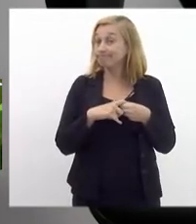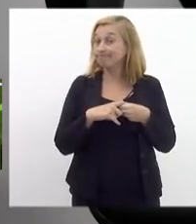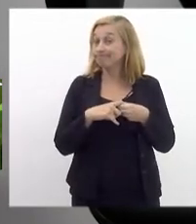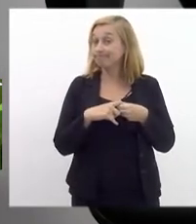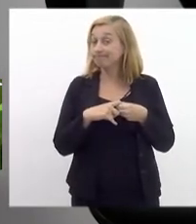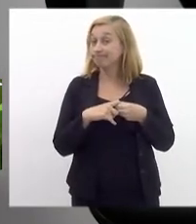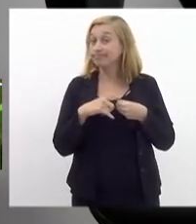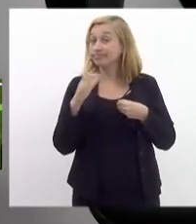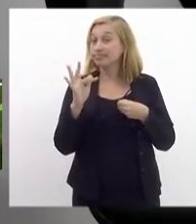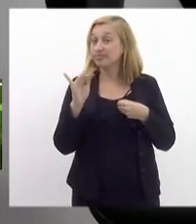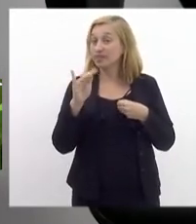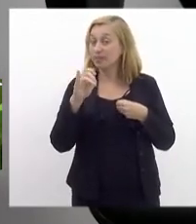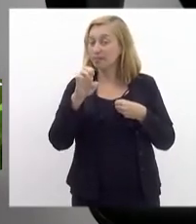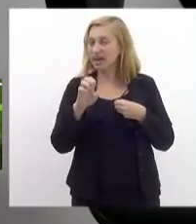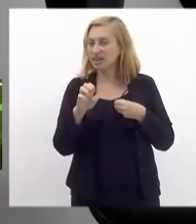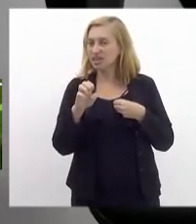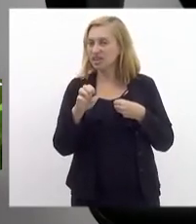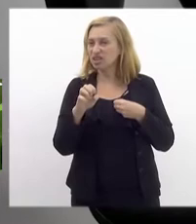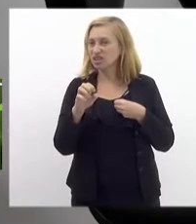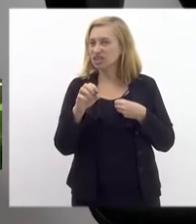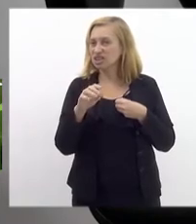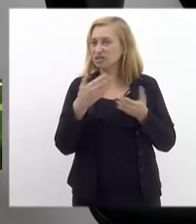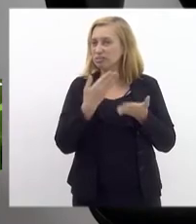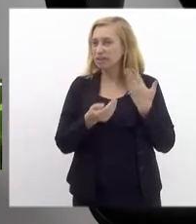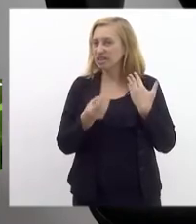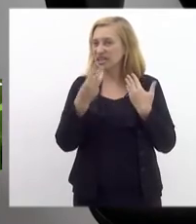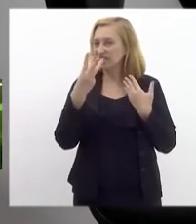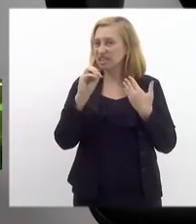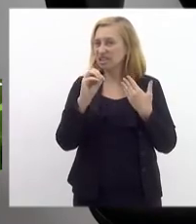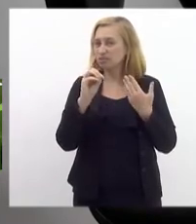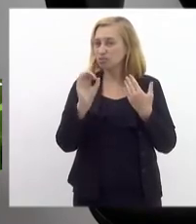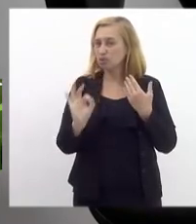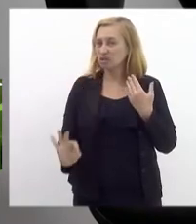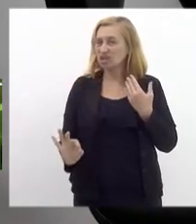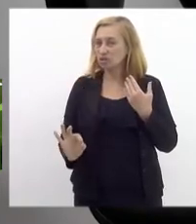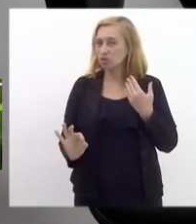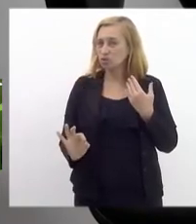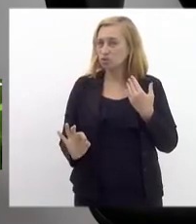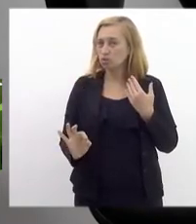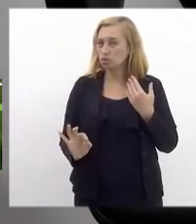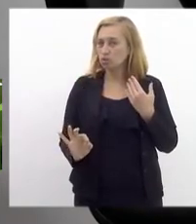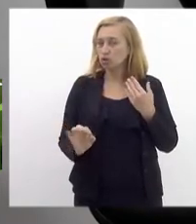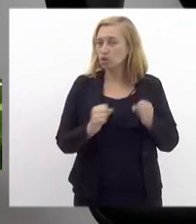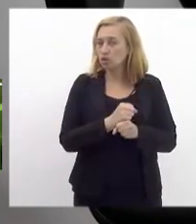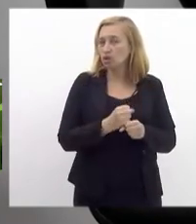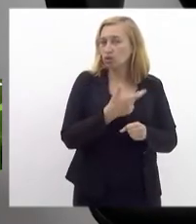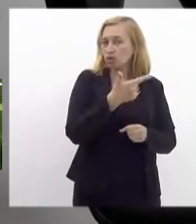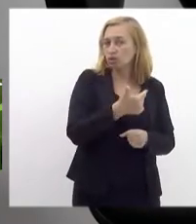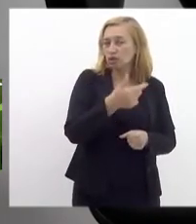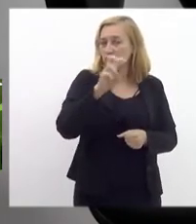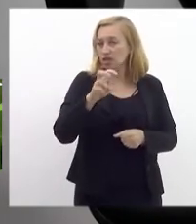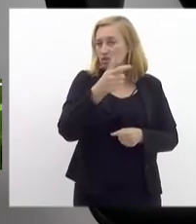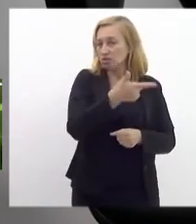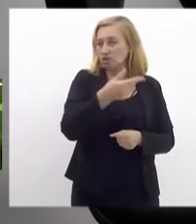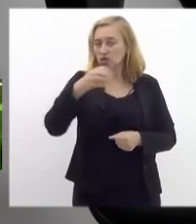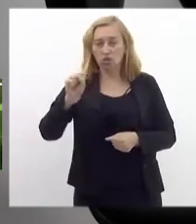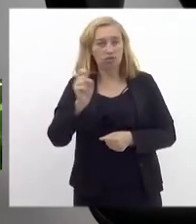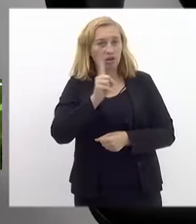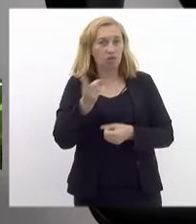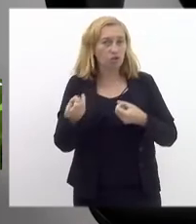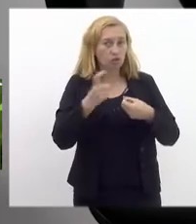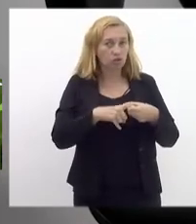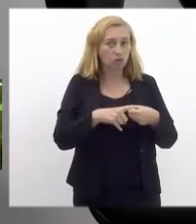A FAPERJ perde 30% do recurso? Porque nos anos anteriores, de 2015 a 2018, não voltou. Hoje a